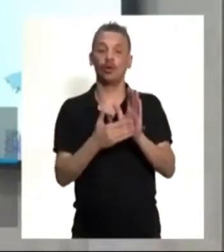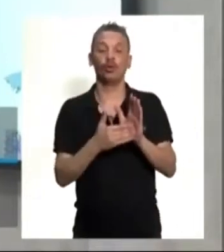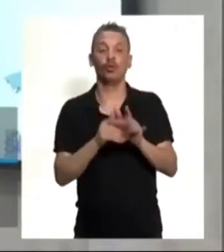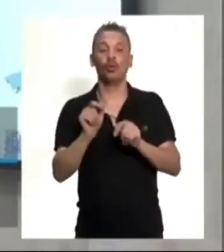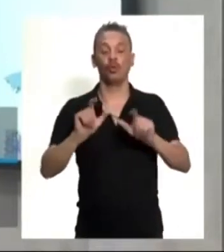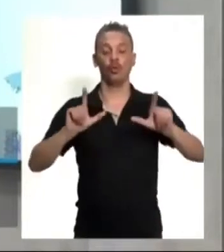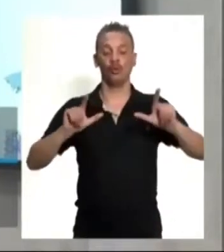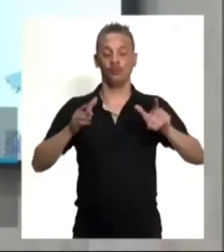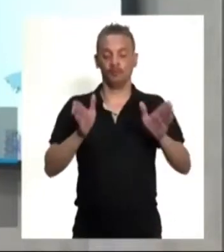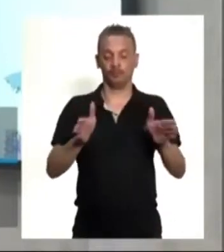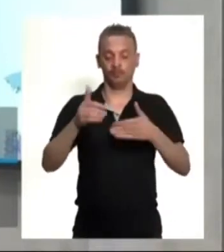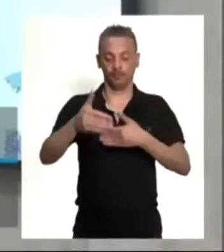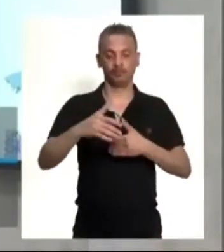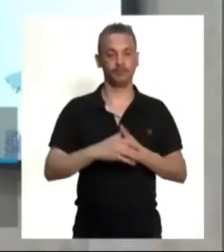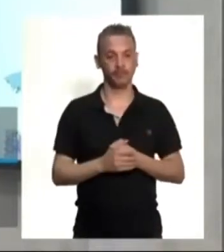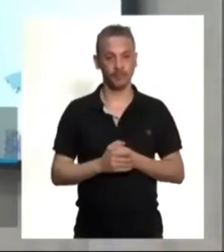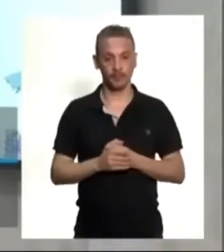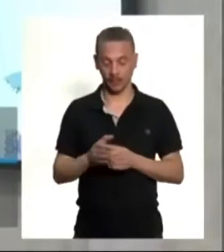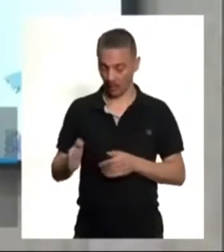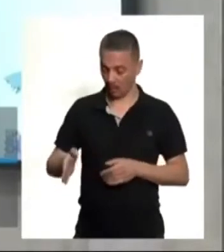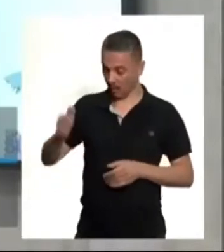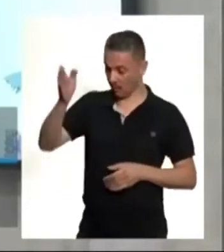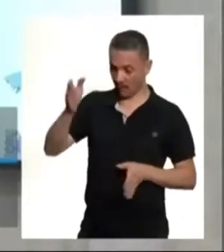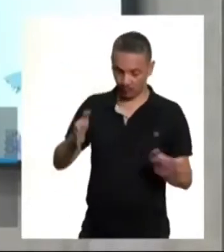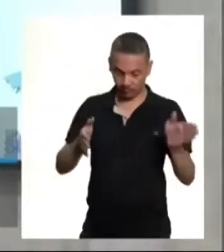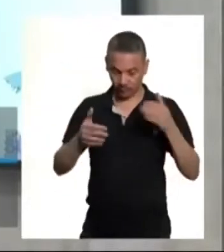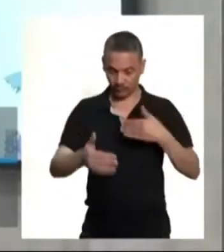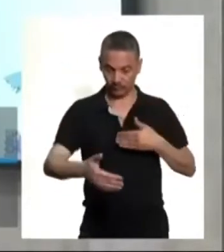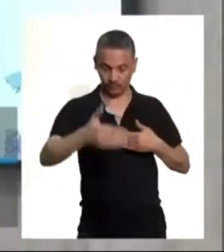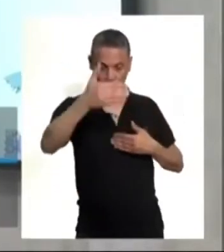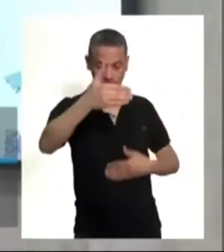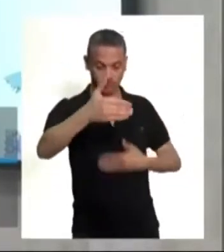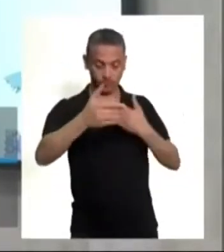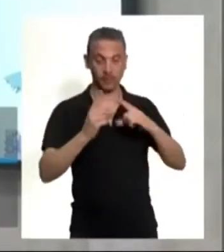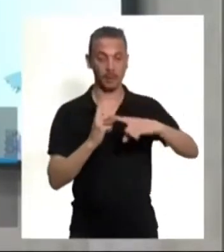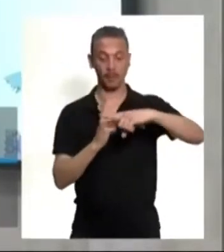seja, vai ser a área lateral